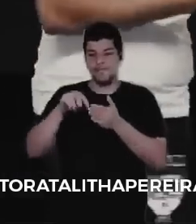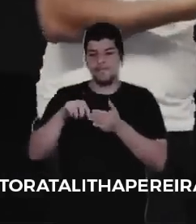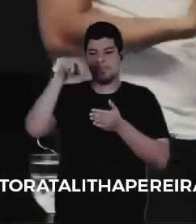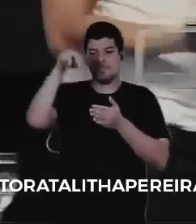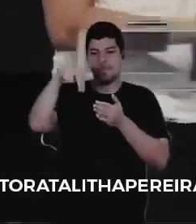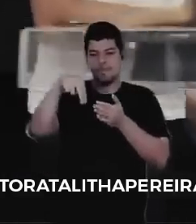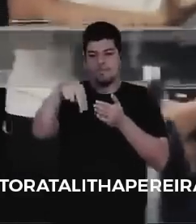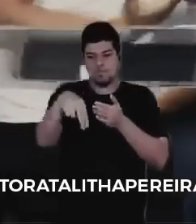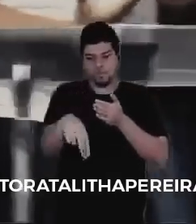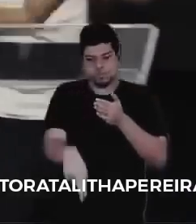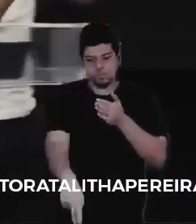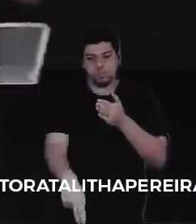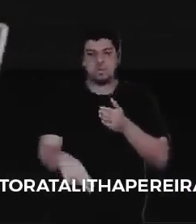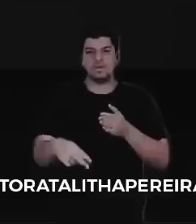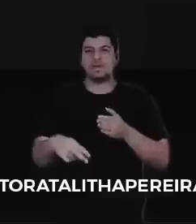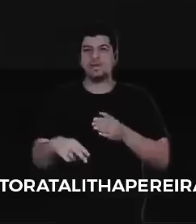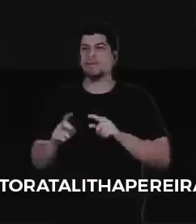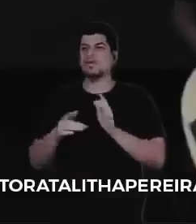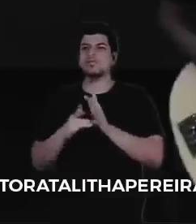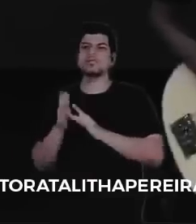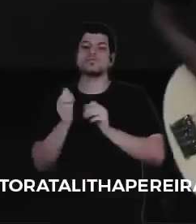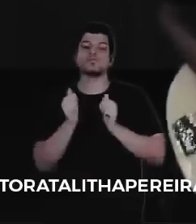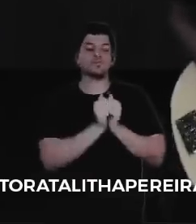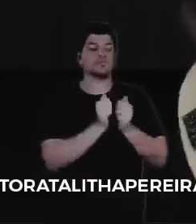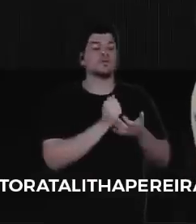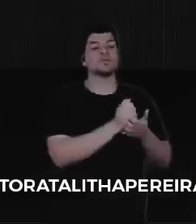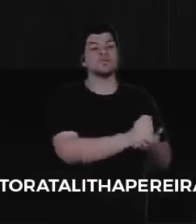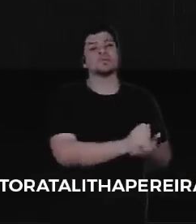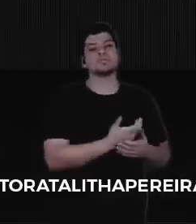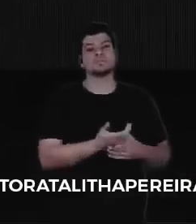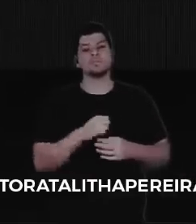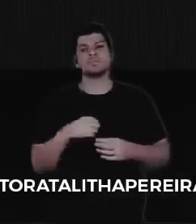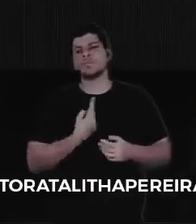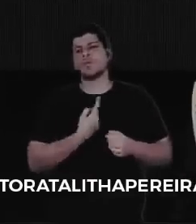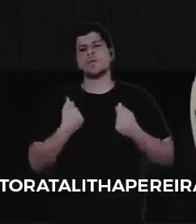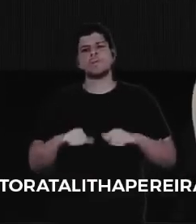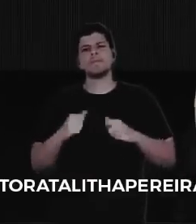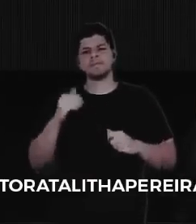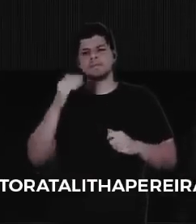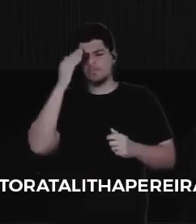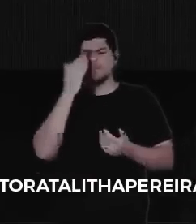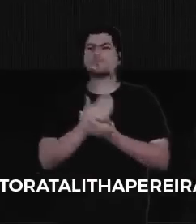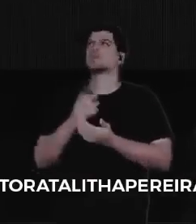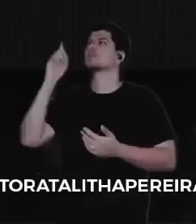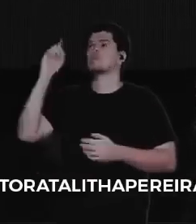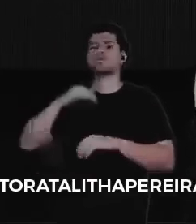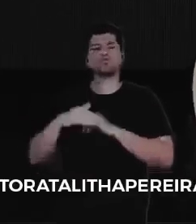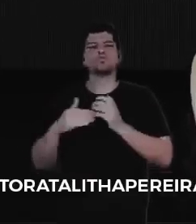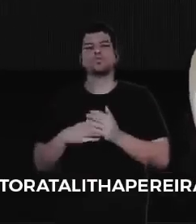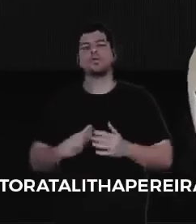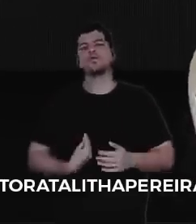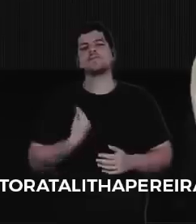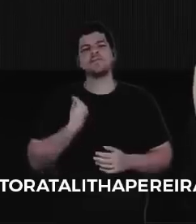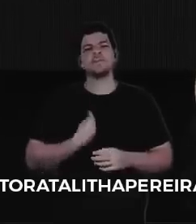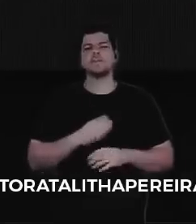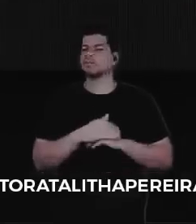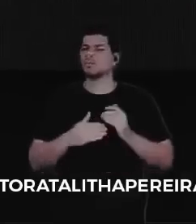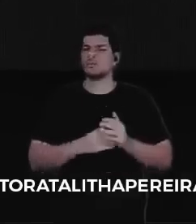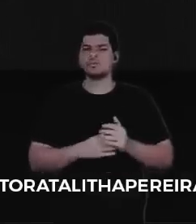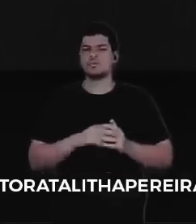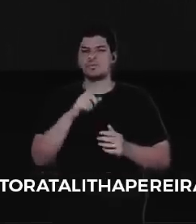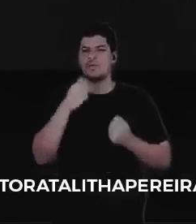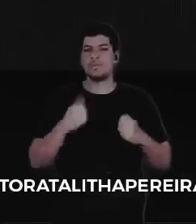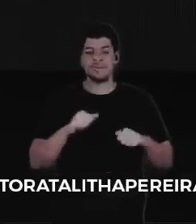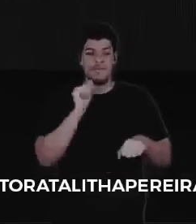Vamos tirar a nossa confiança de Deus. Ei, vamos colocar sempre em todas as áreas da nossa vida. Para de tentar controlar sua vida. Larga